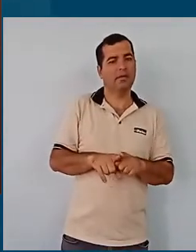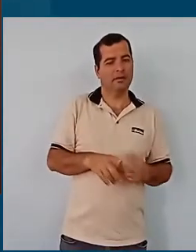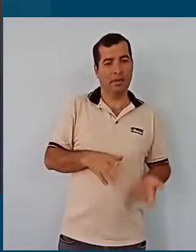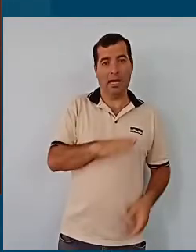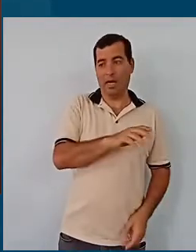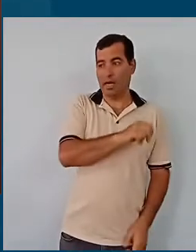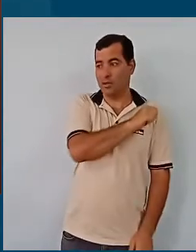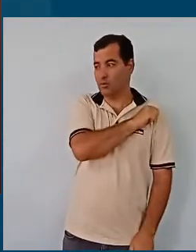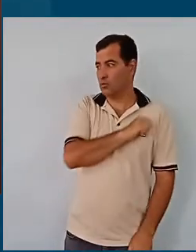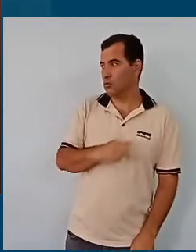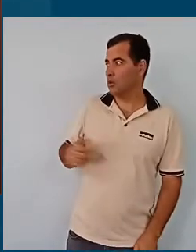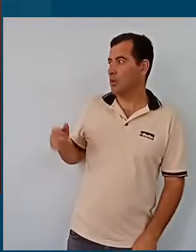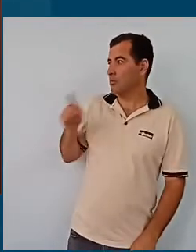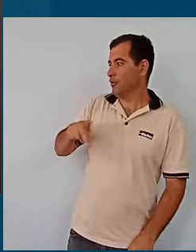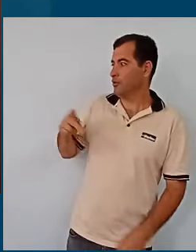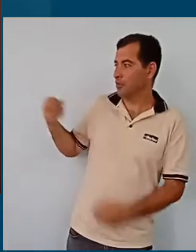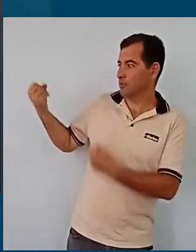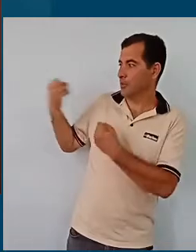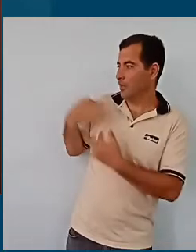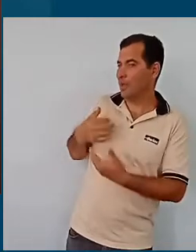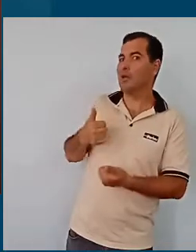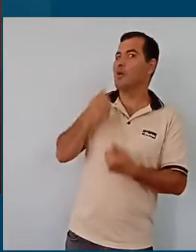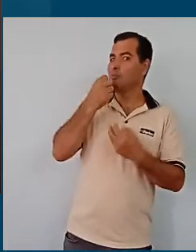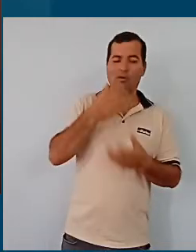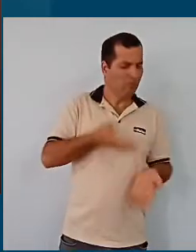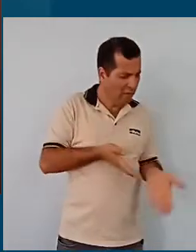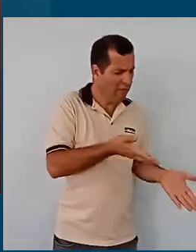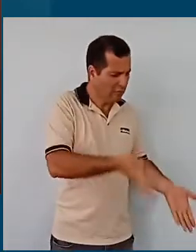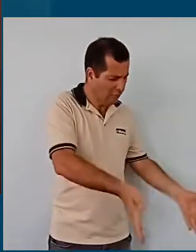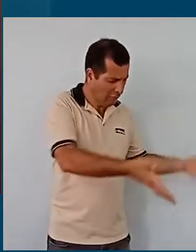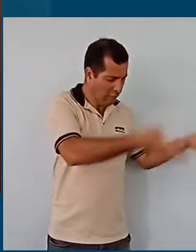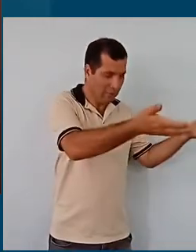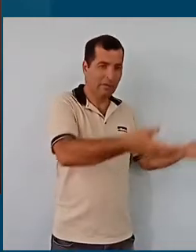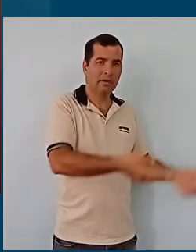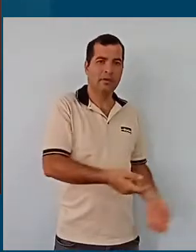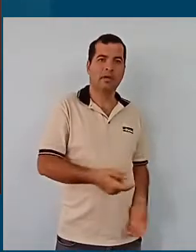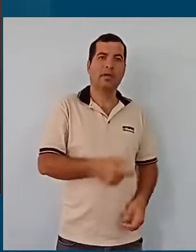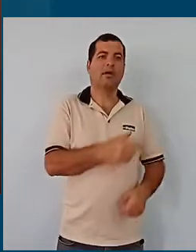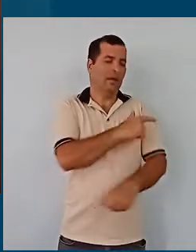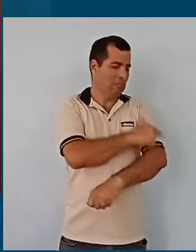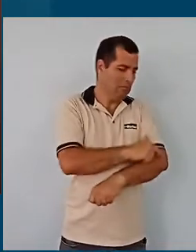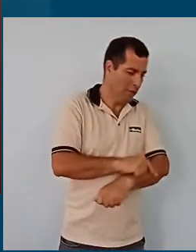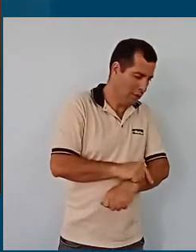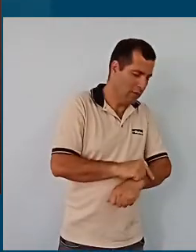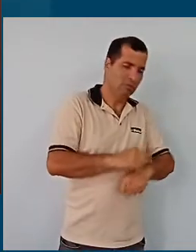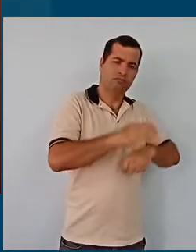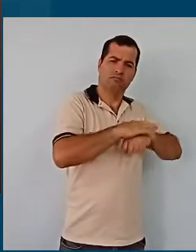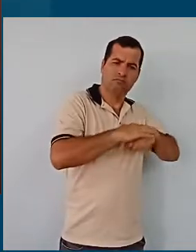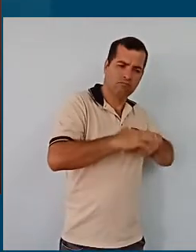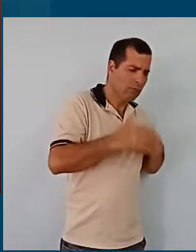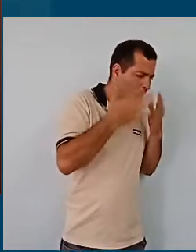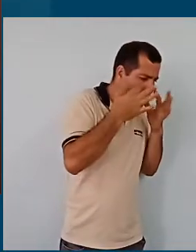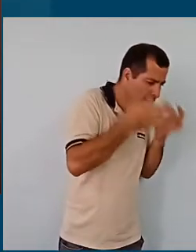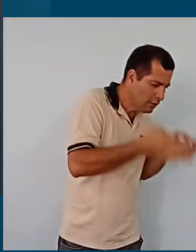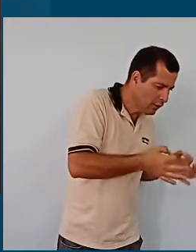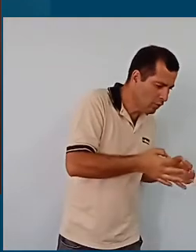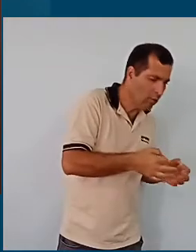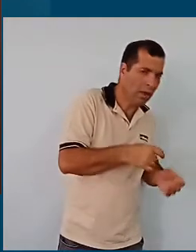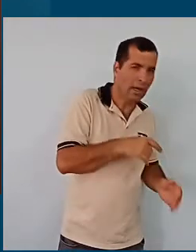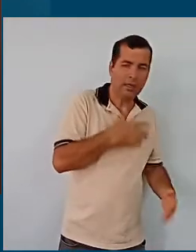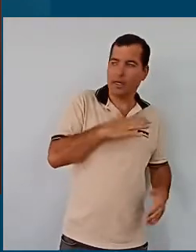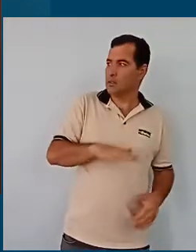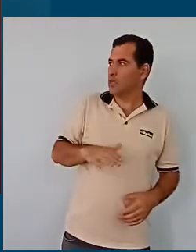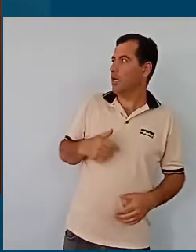os incentivos, a forma respeitosa, o acolhimento, a escuta, tudo isso vai dizendo